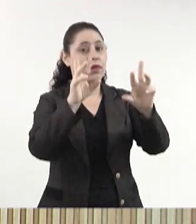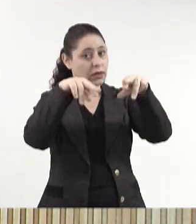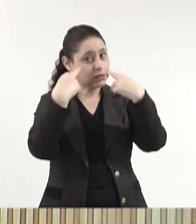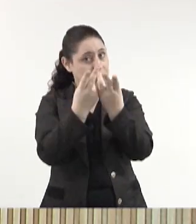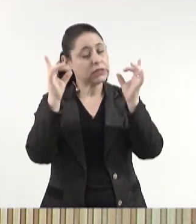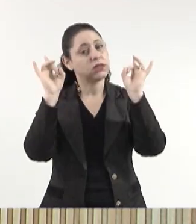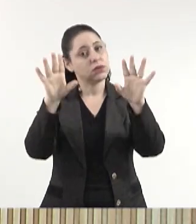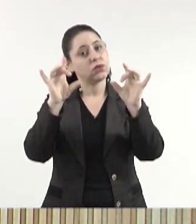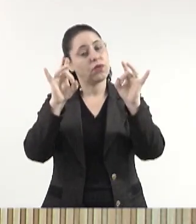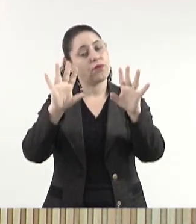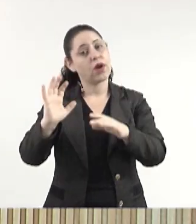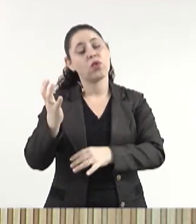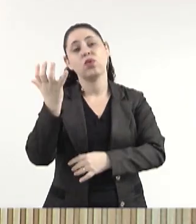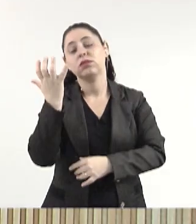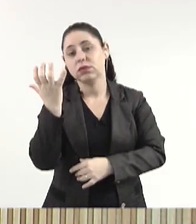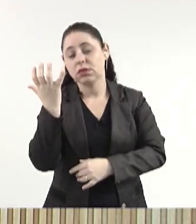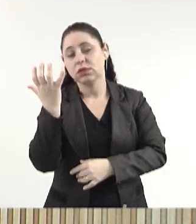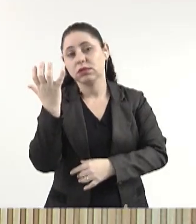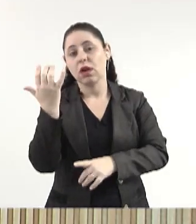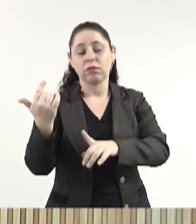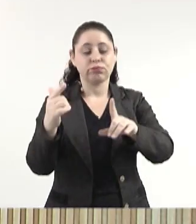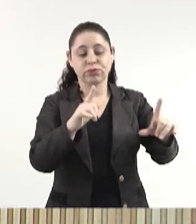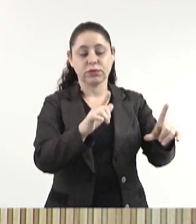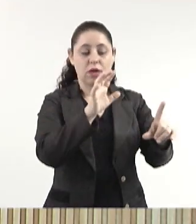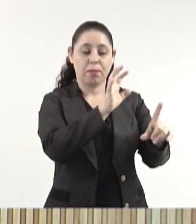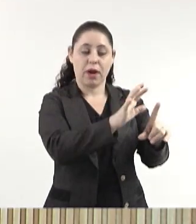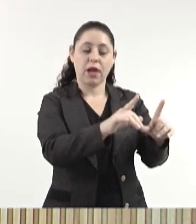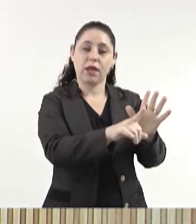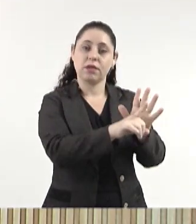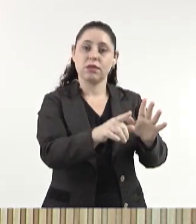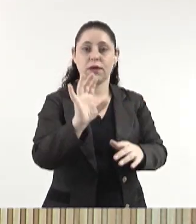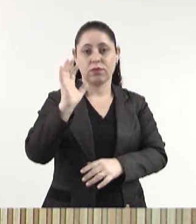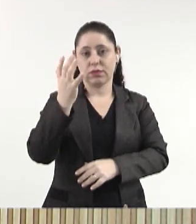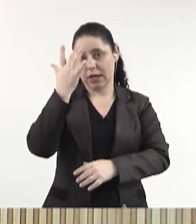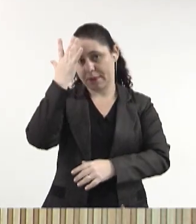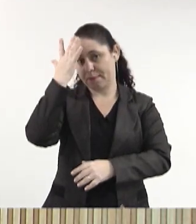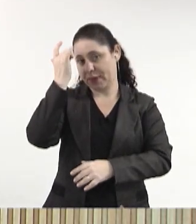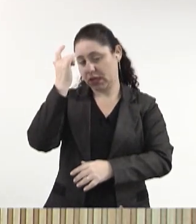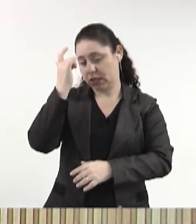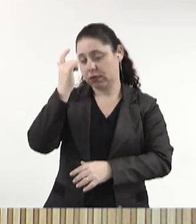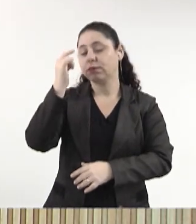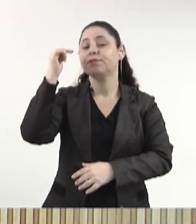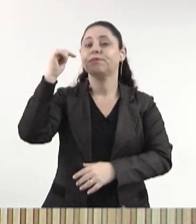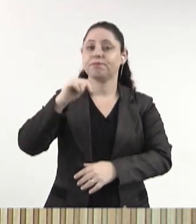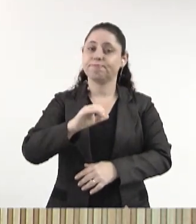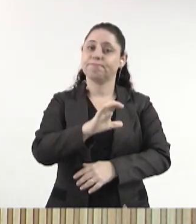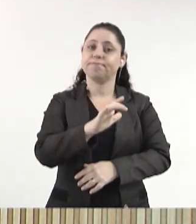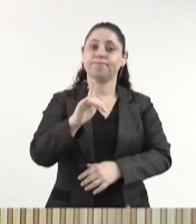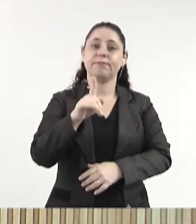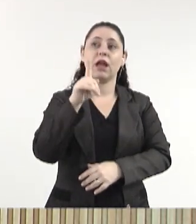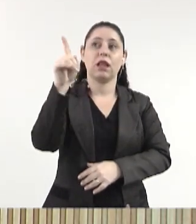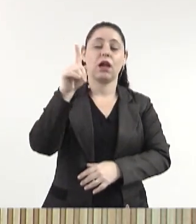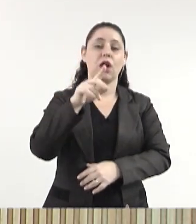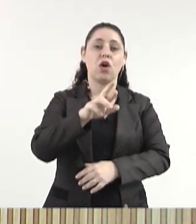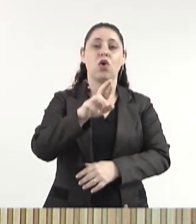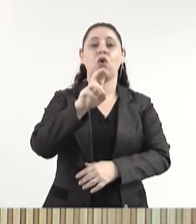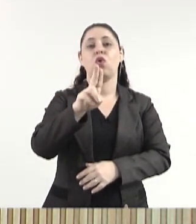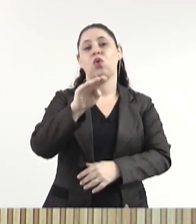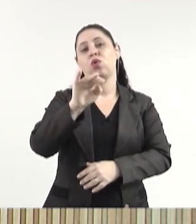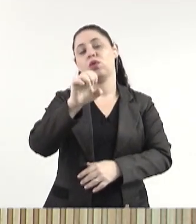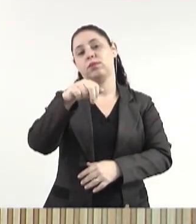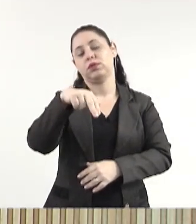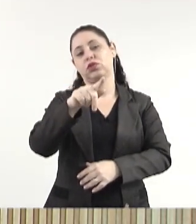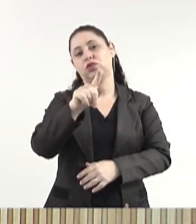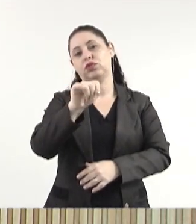cidadão sul-mato-grossense e também de comenda de mérito legislativo vai acontecer amanhã aqui em Campo Grande, lá no Rubens Gil de Camilo, a partir